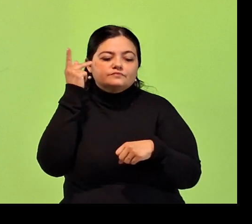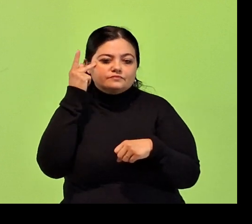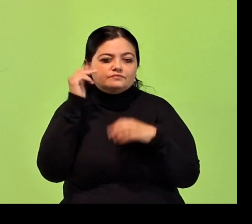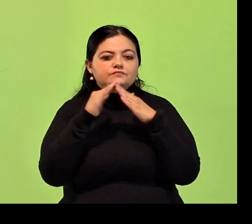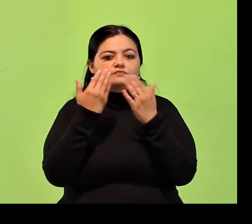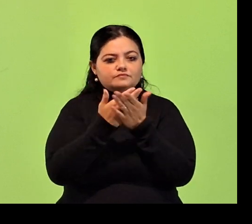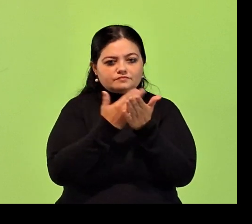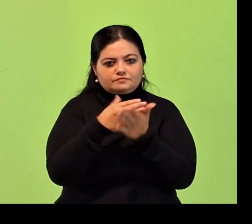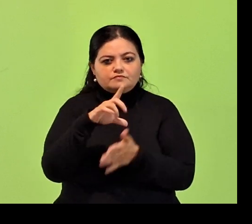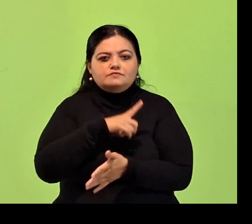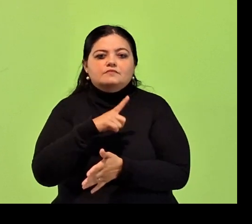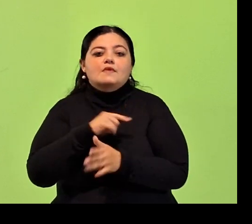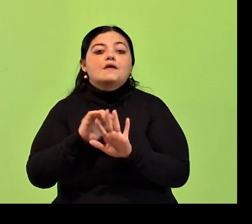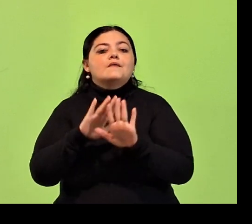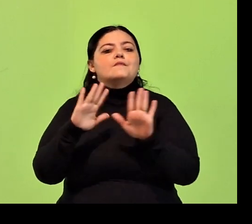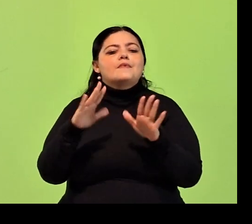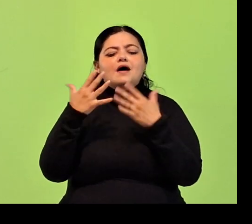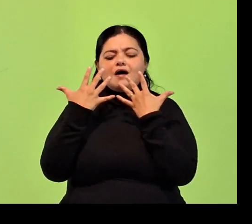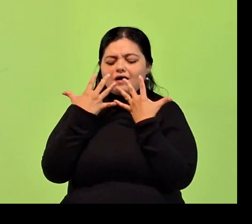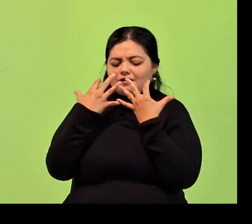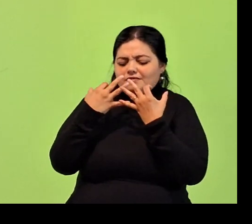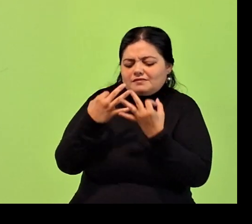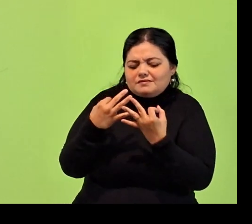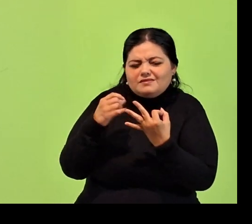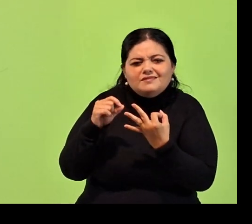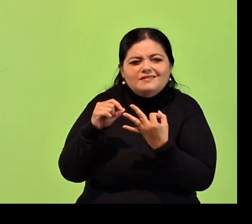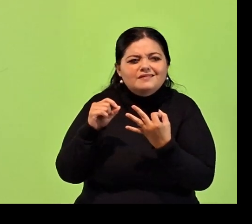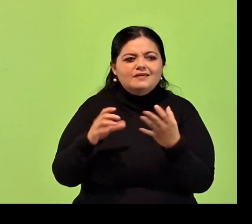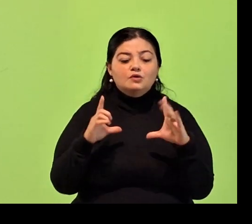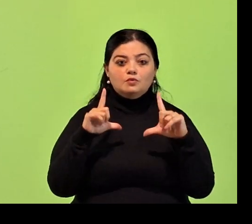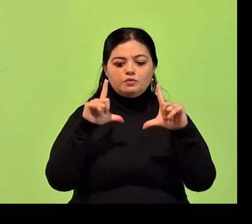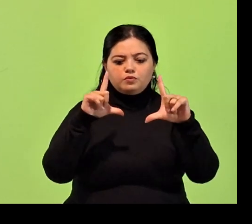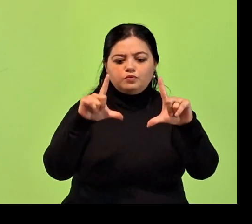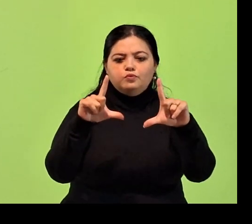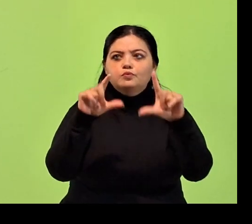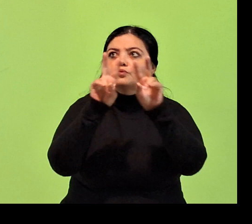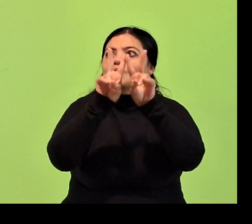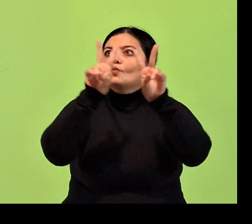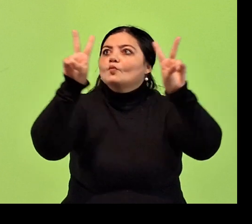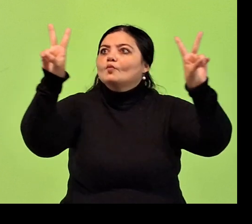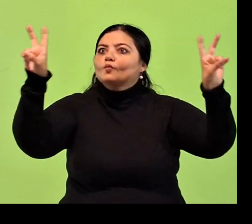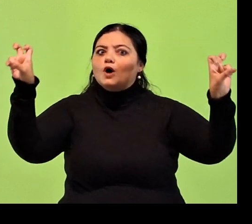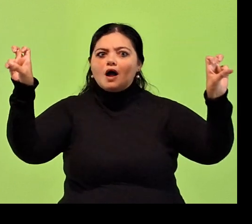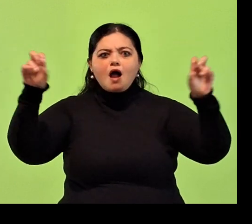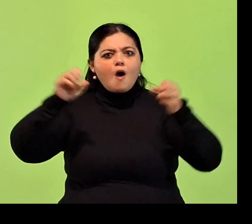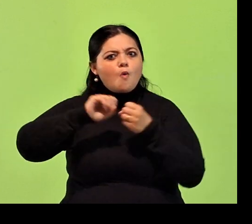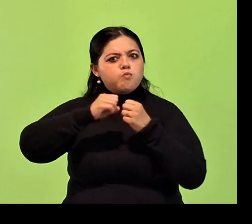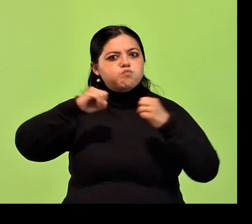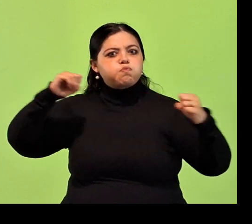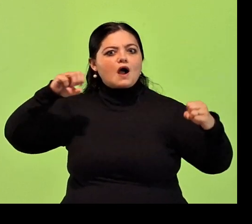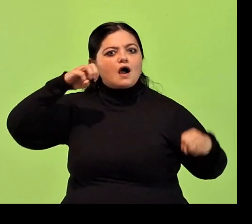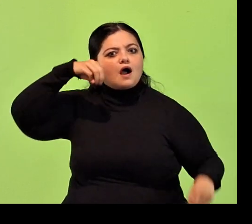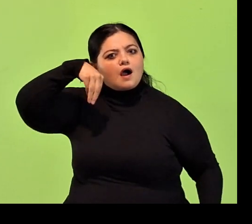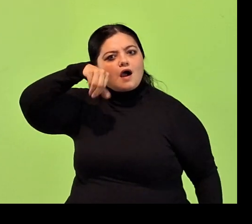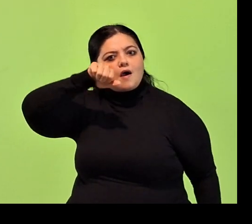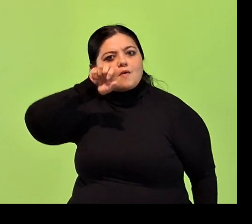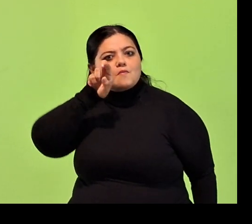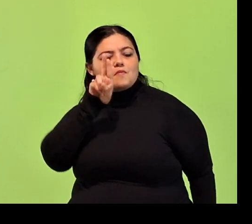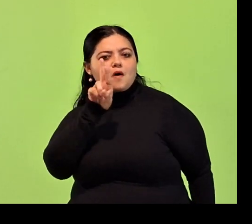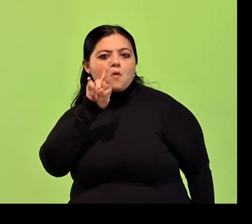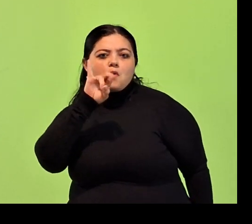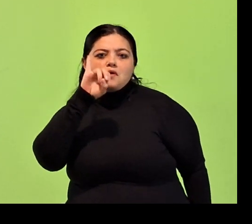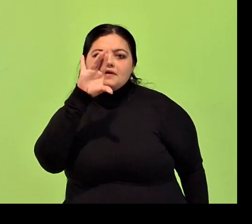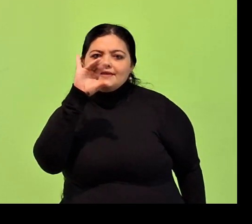mais chama a atenção é uma pichação bem grande, no centro da fachada, escrito Maurício, estuprador